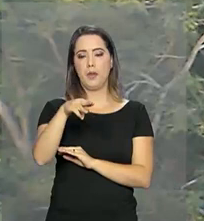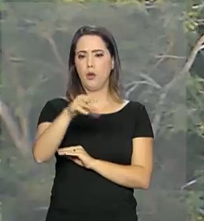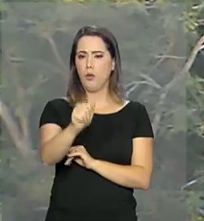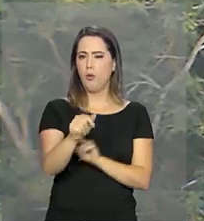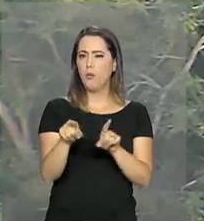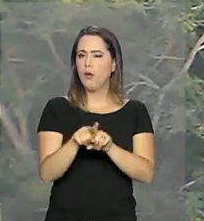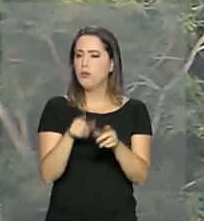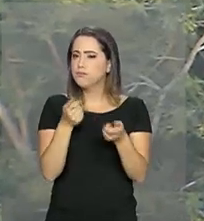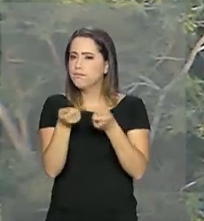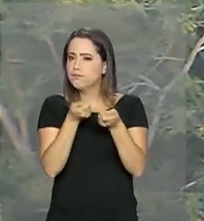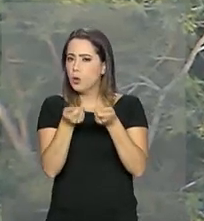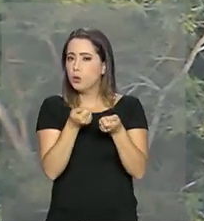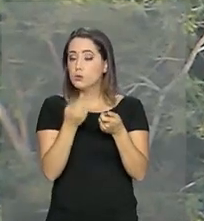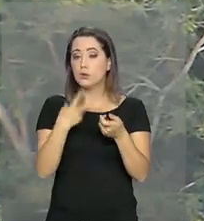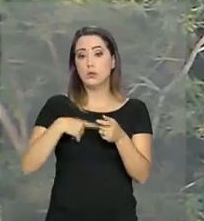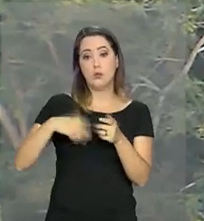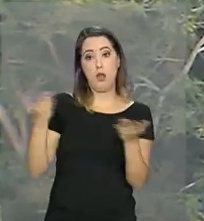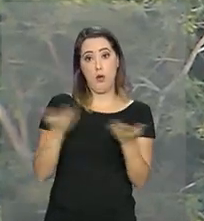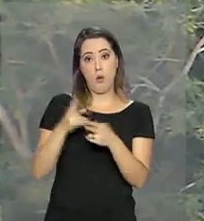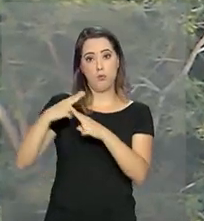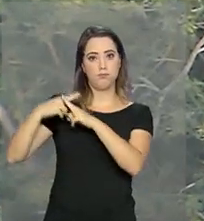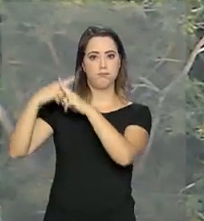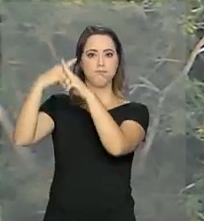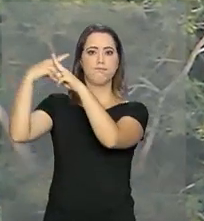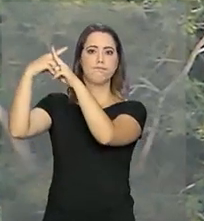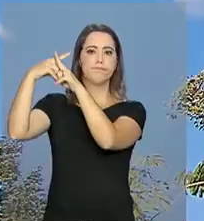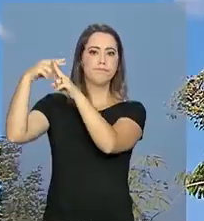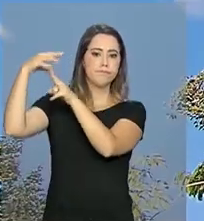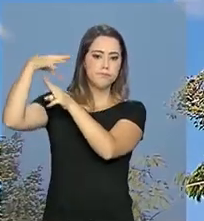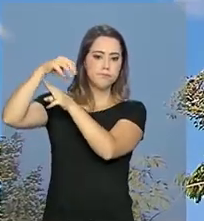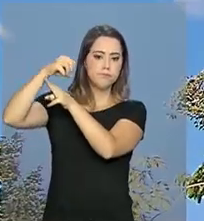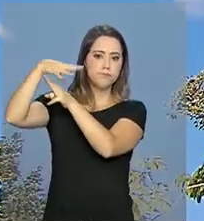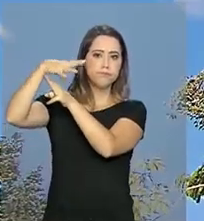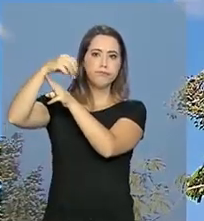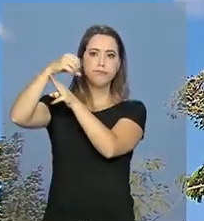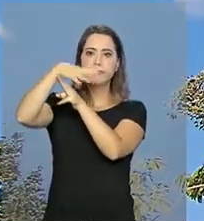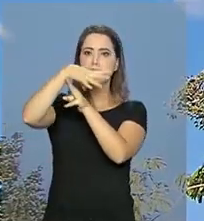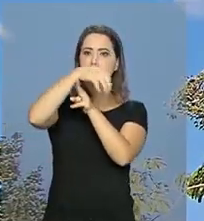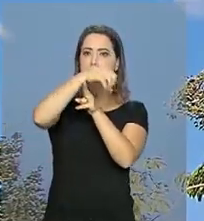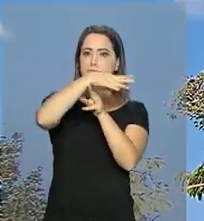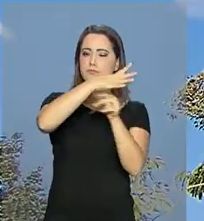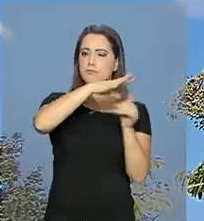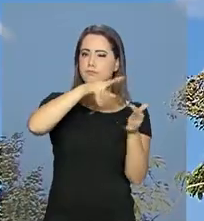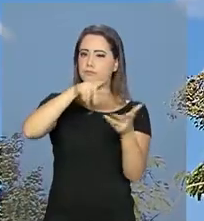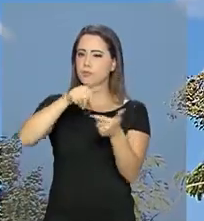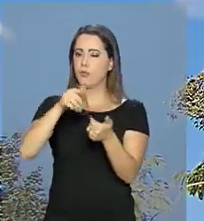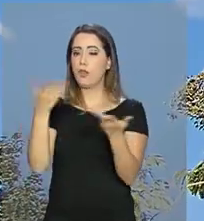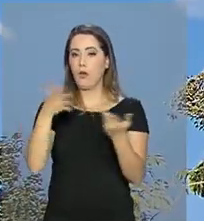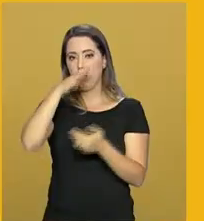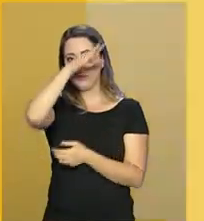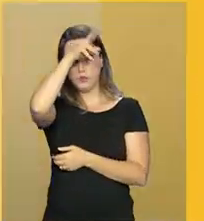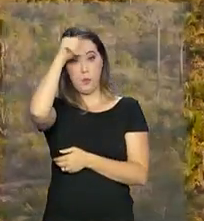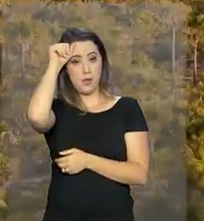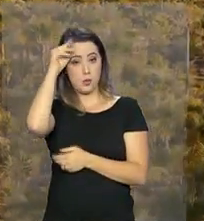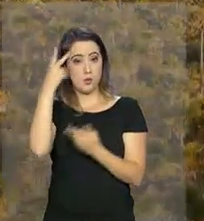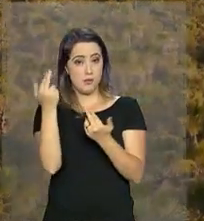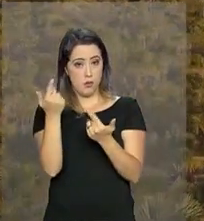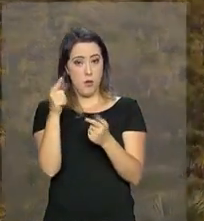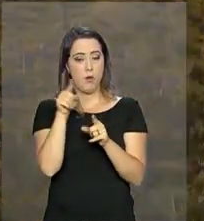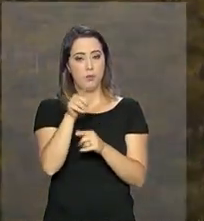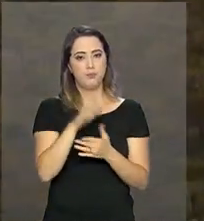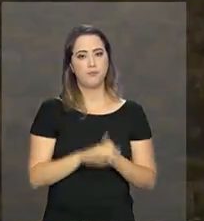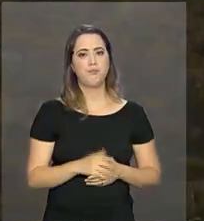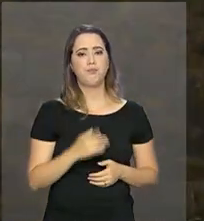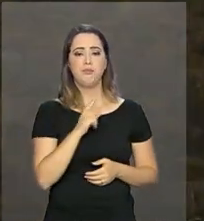monitoramento feito por meio de satélites na amazônia o ministério do meio ambiente divulgou os números em relação a